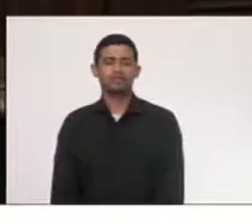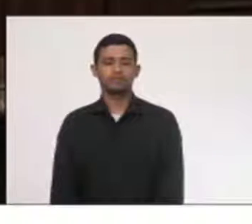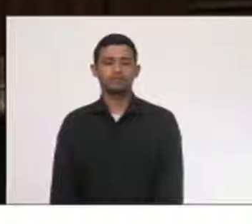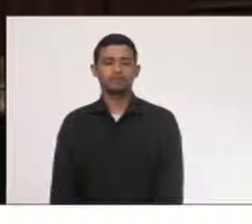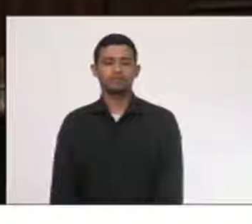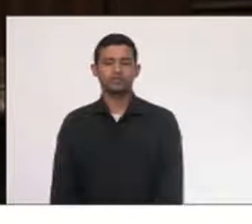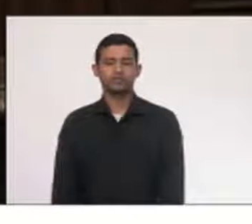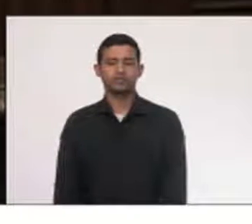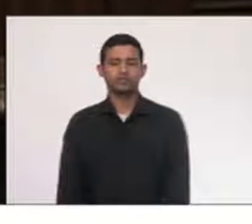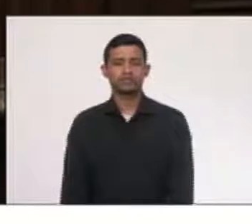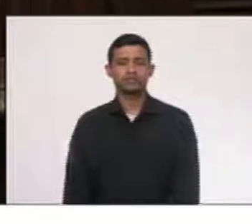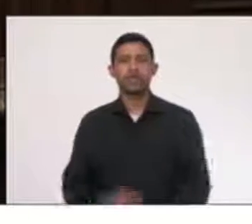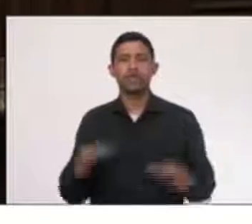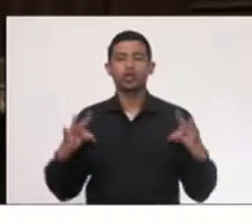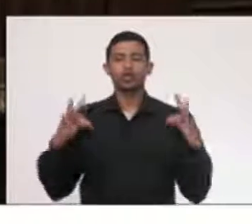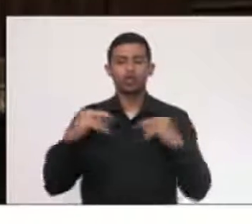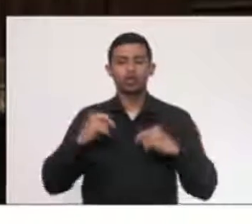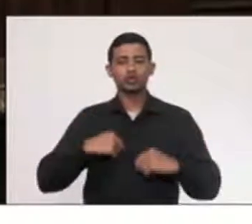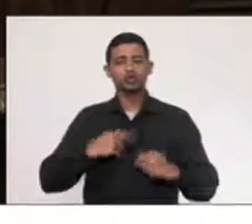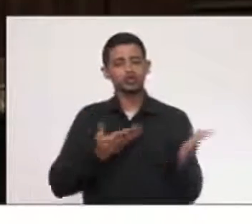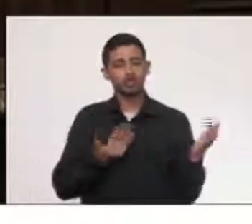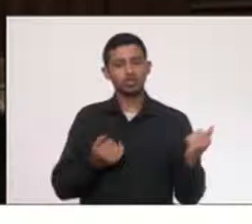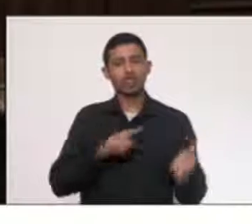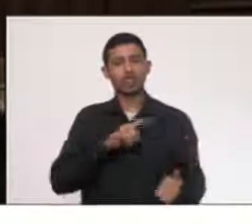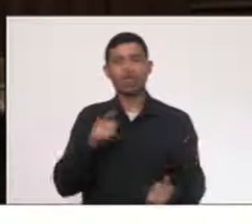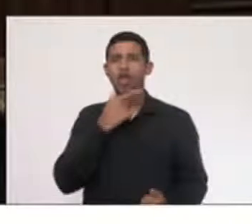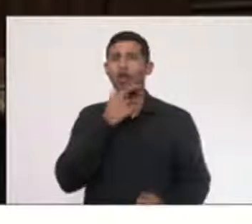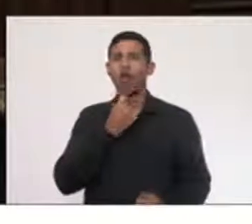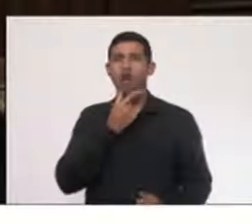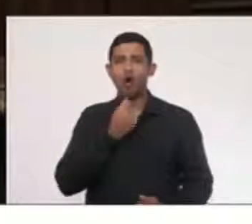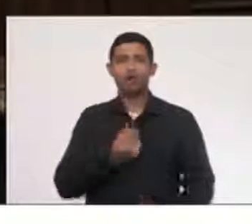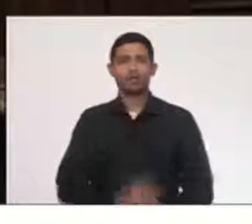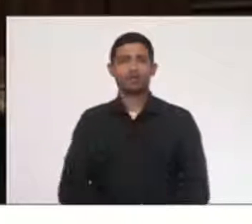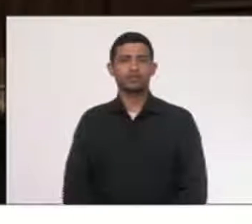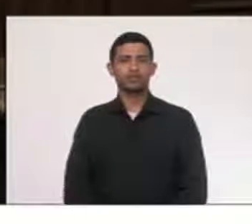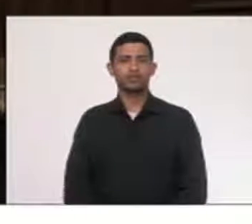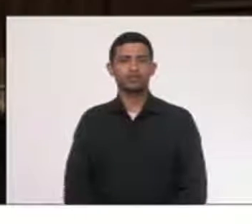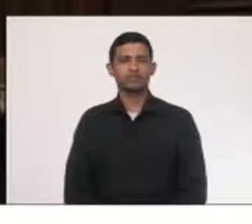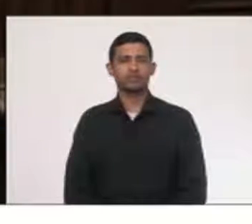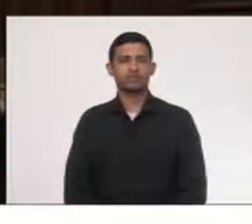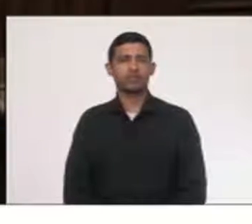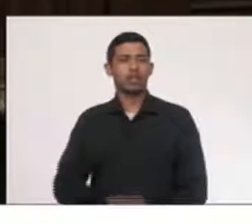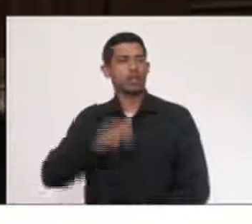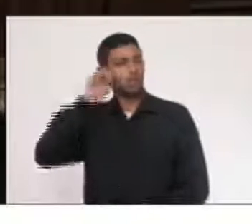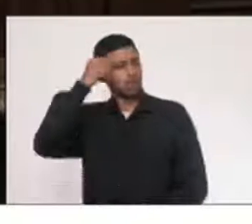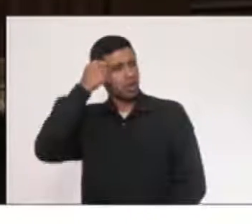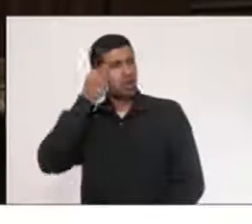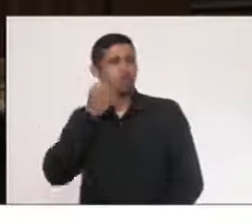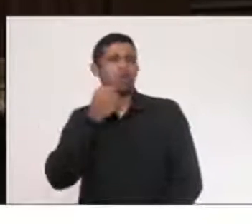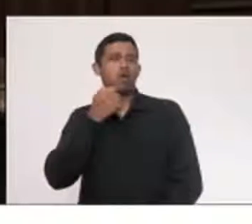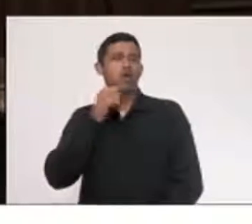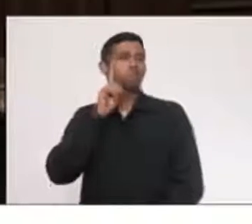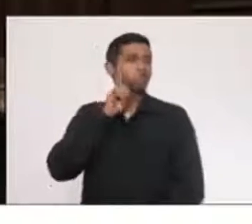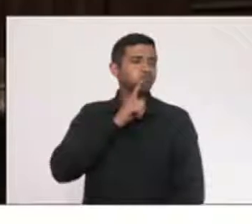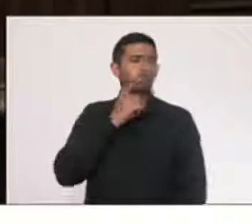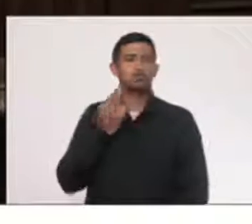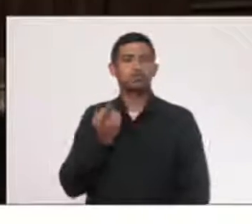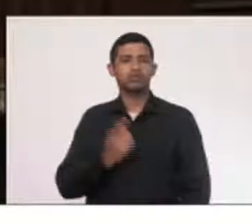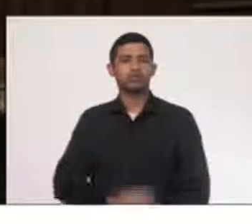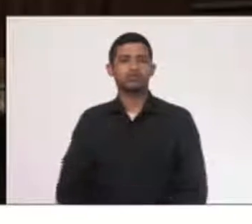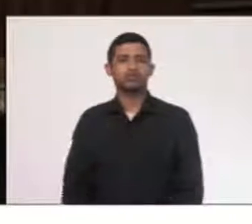São todos jovens, do sexo masculino, pretos ou pardos, como, por